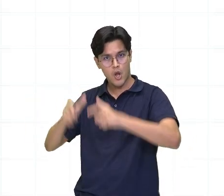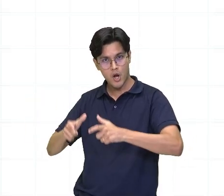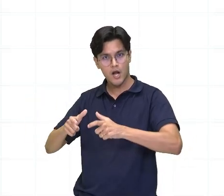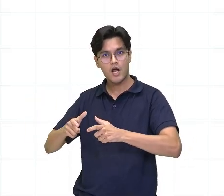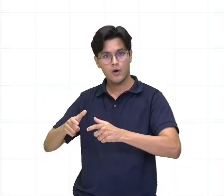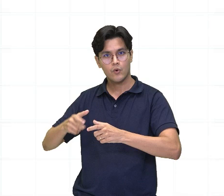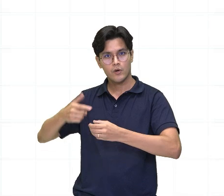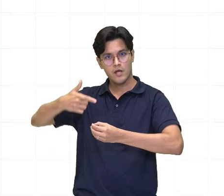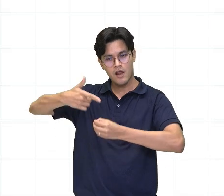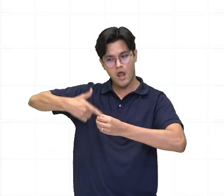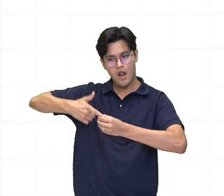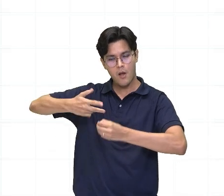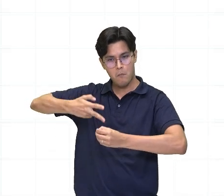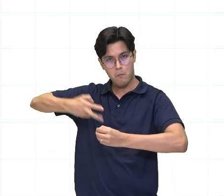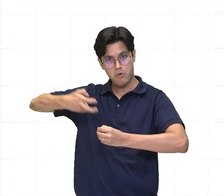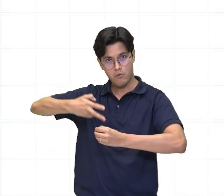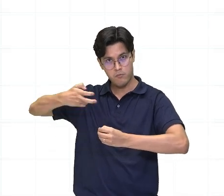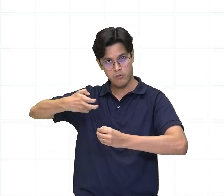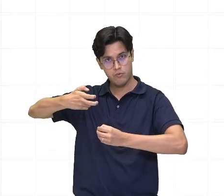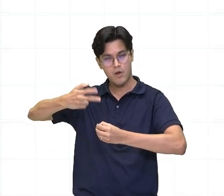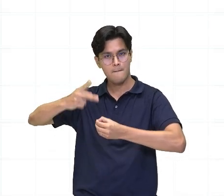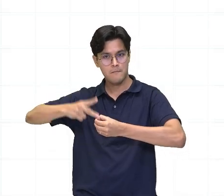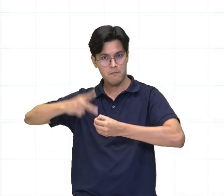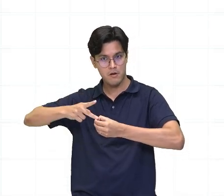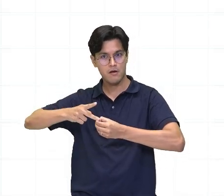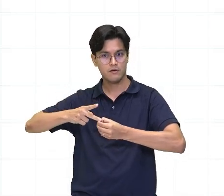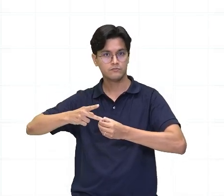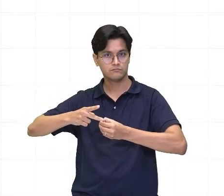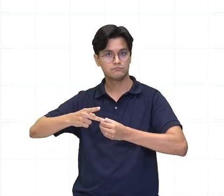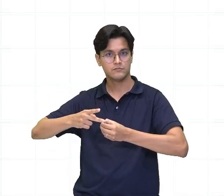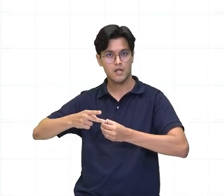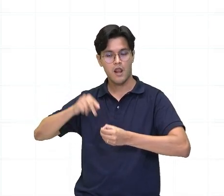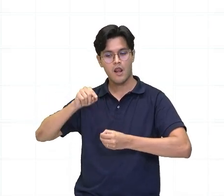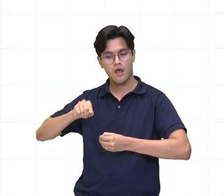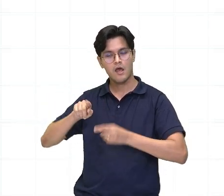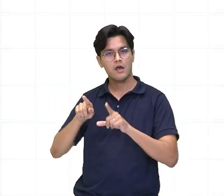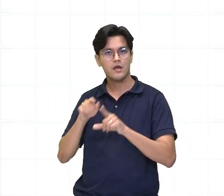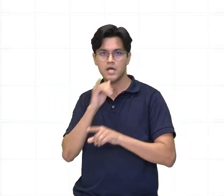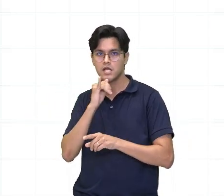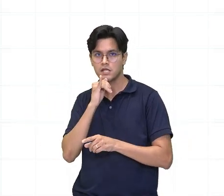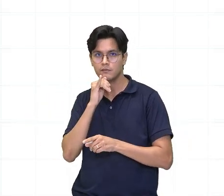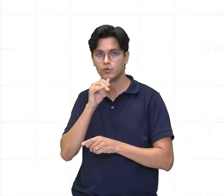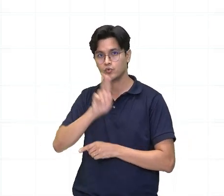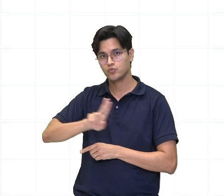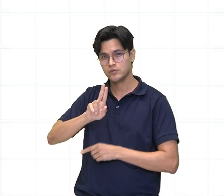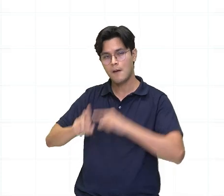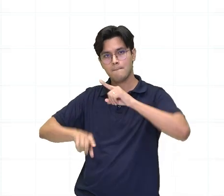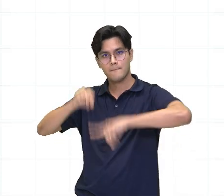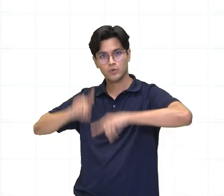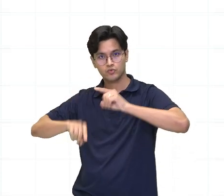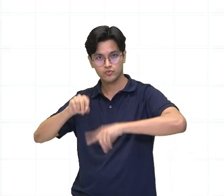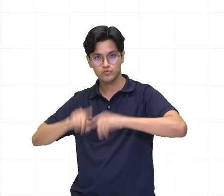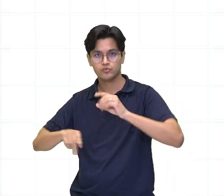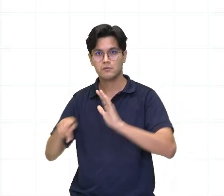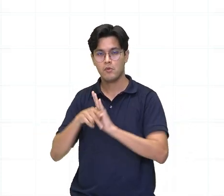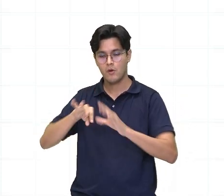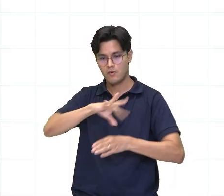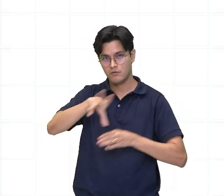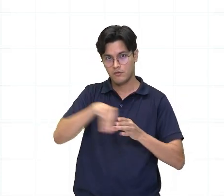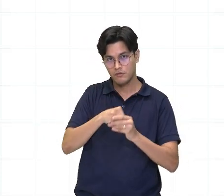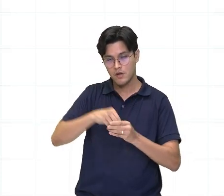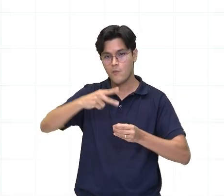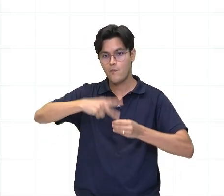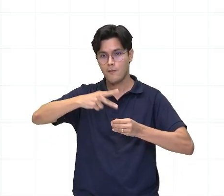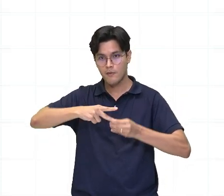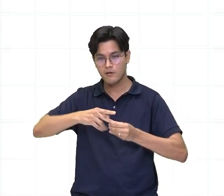os seus derivados, tais como a gasolina, o óleo diesel, o querosene, o GLP, que é